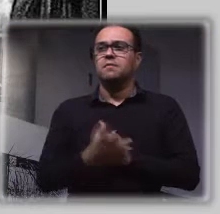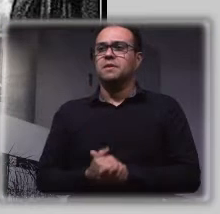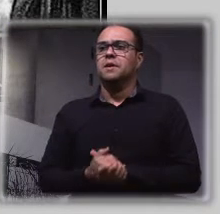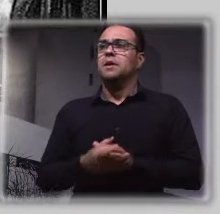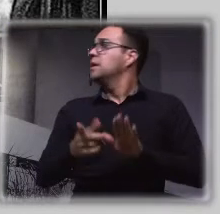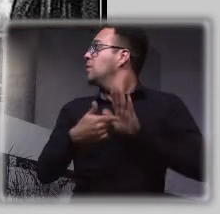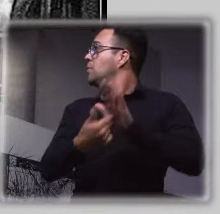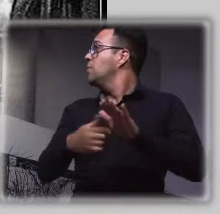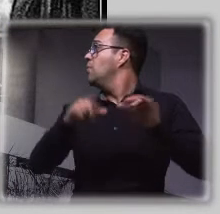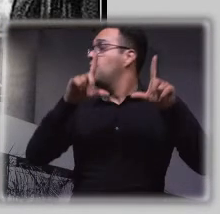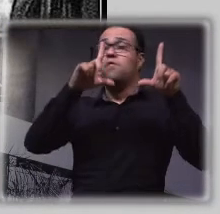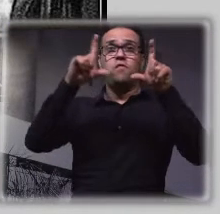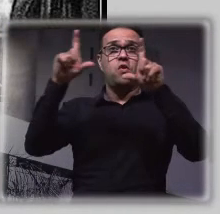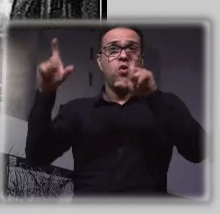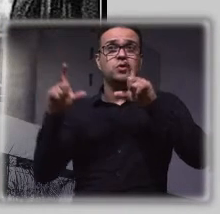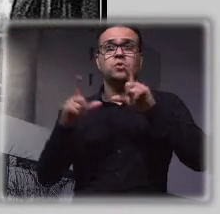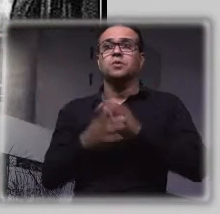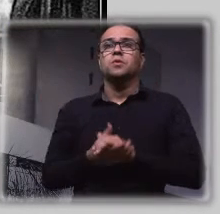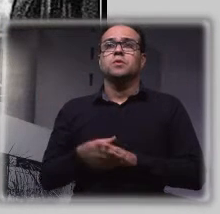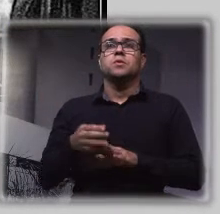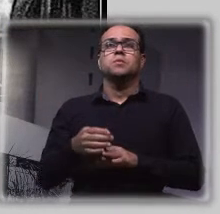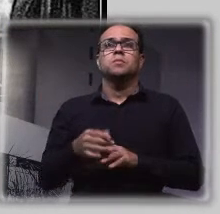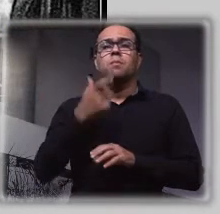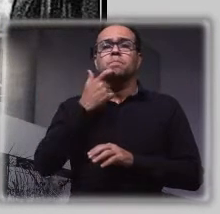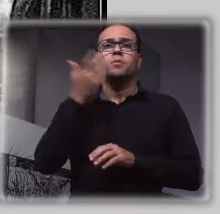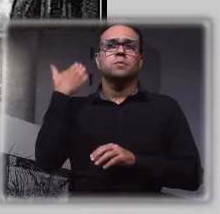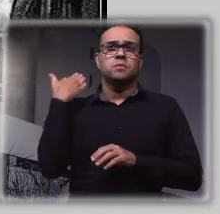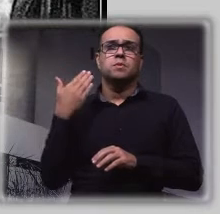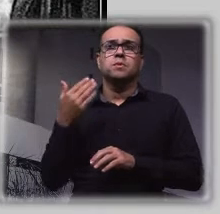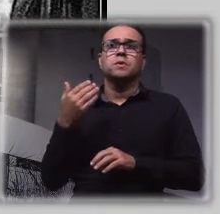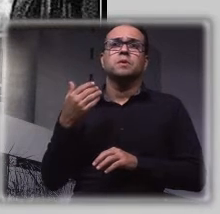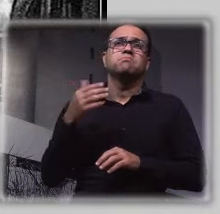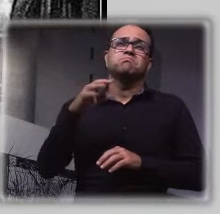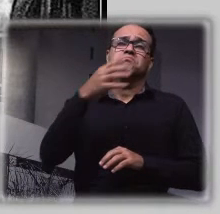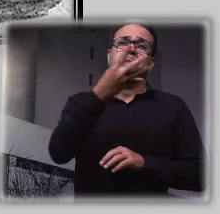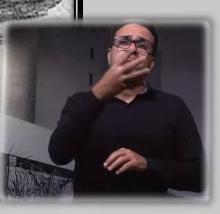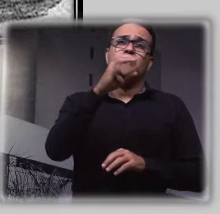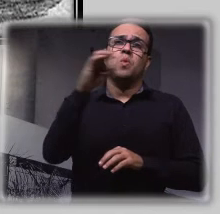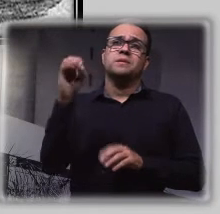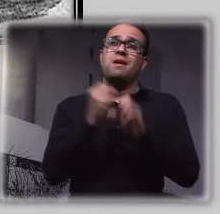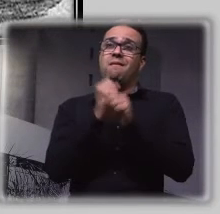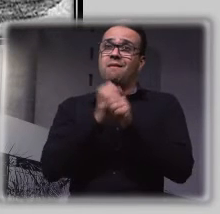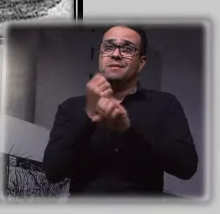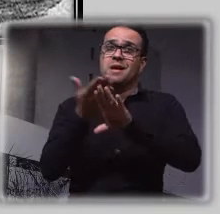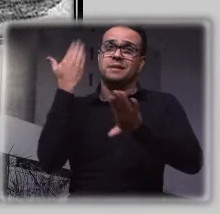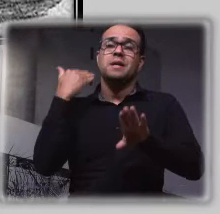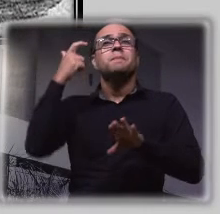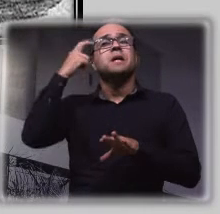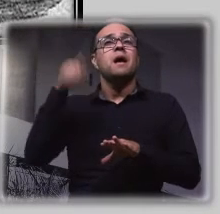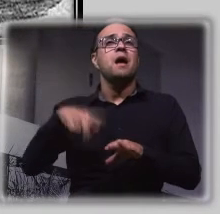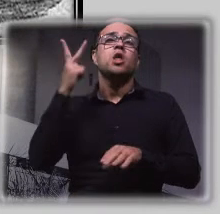trouxe essas fotos porque, não faz muito tempo, 400 anos atrás, a gente achava que era